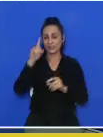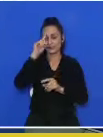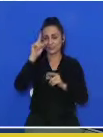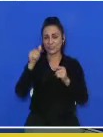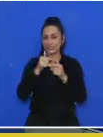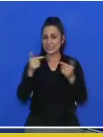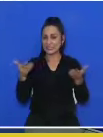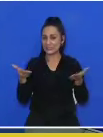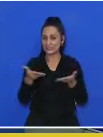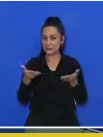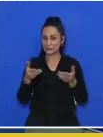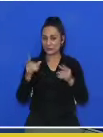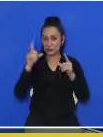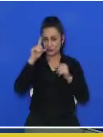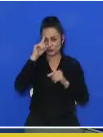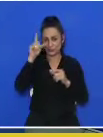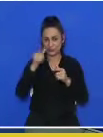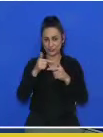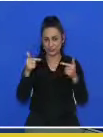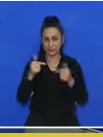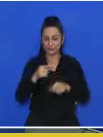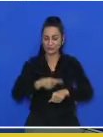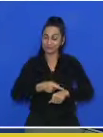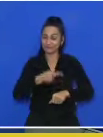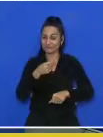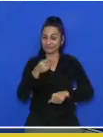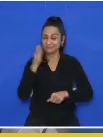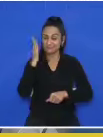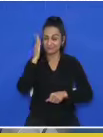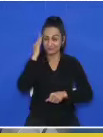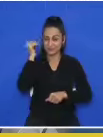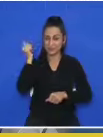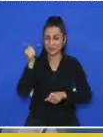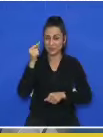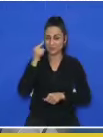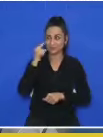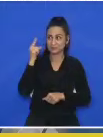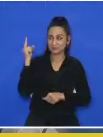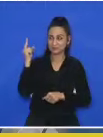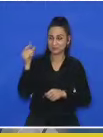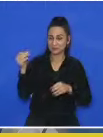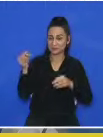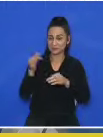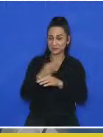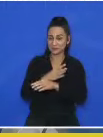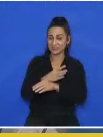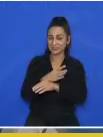E aí, será que hoje é o seu dia de sorte? Chegou a hora de saber. Vamos lá? Bolas posicionadas.